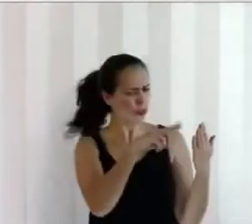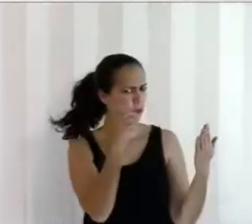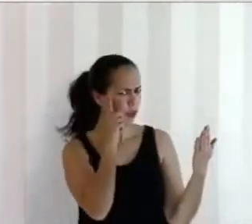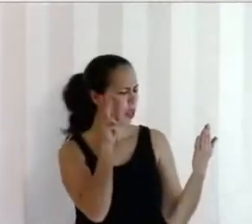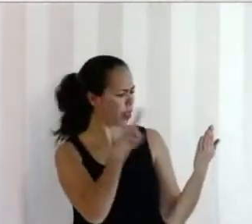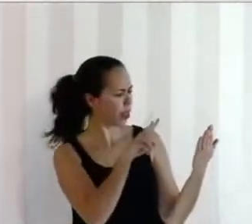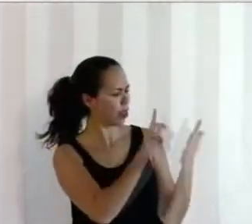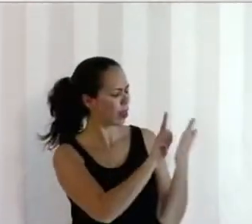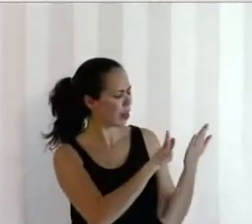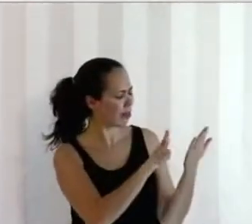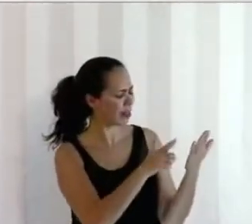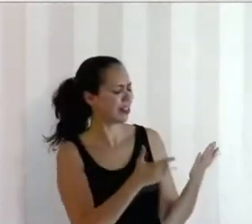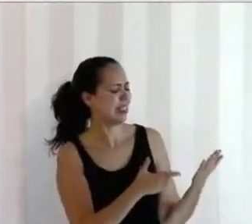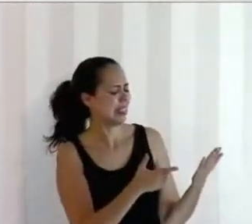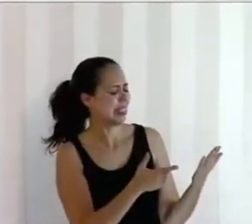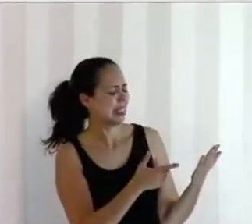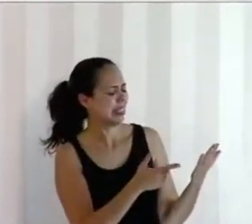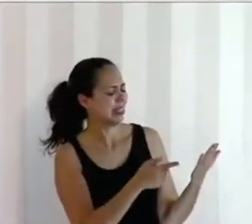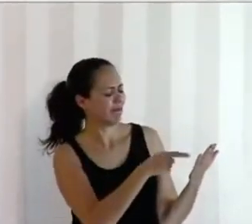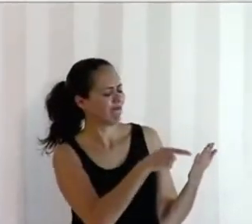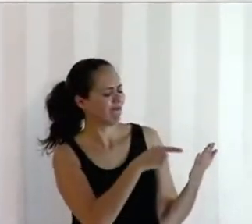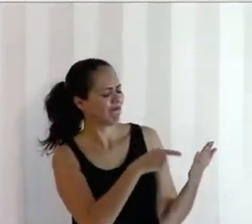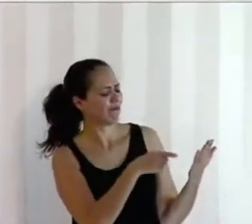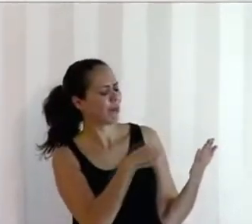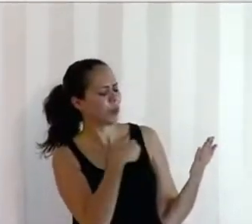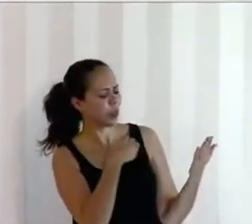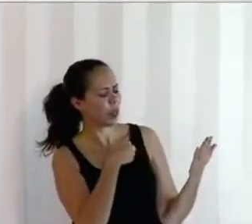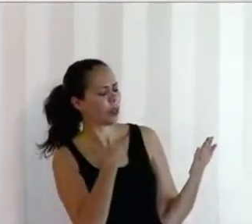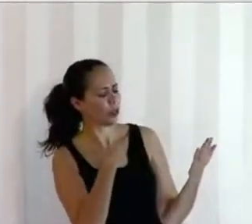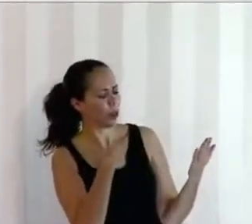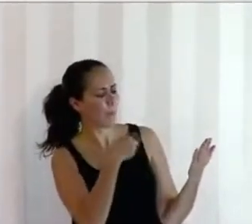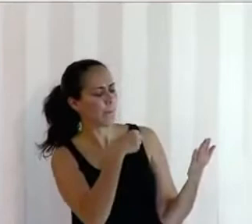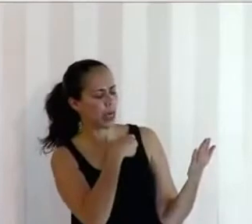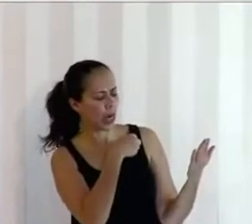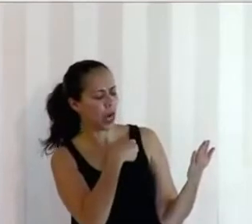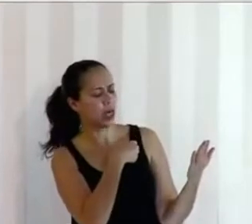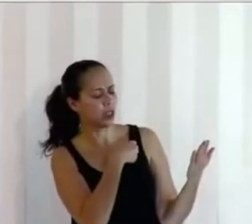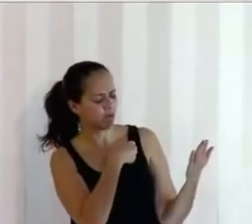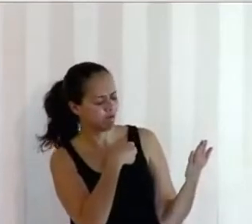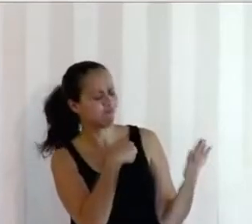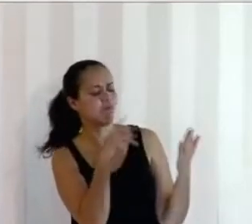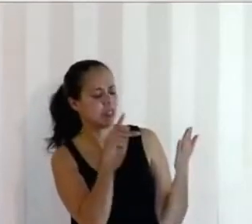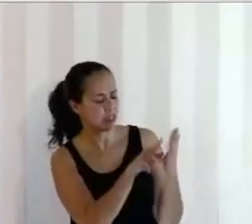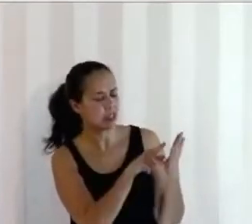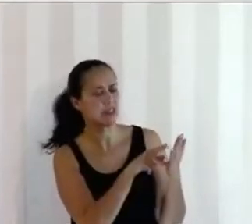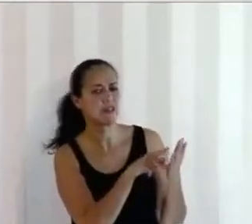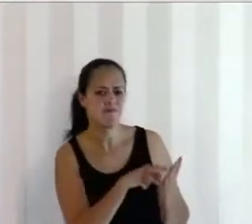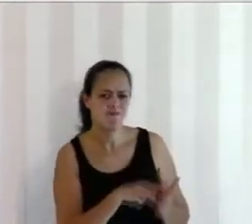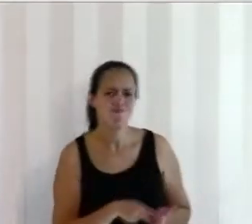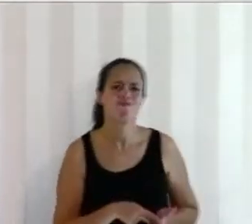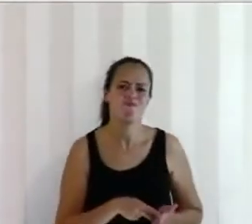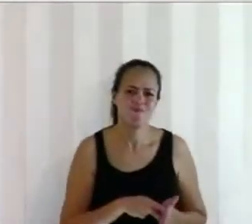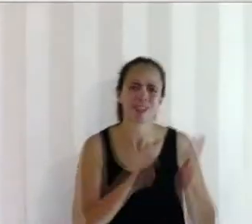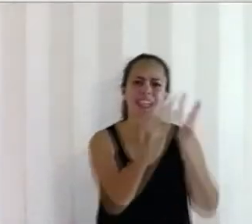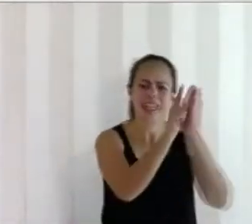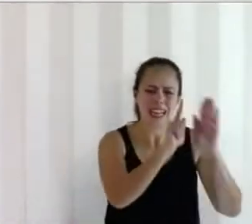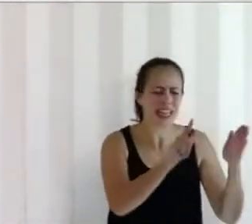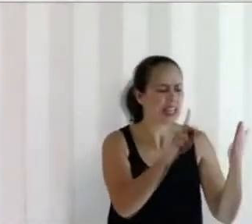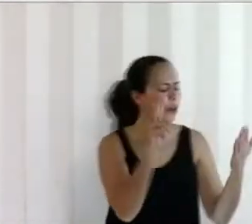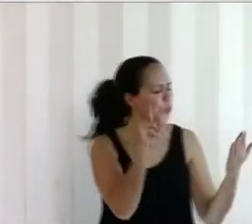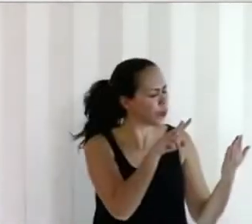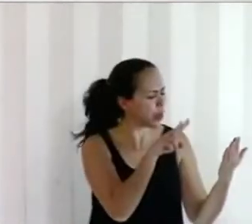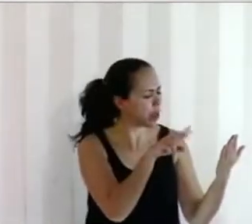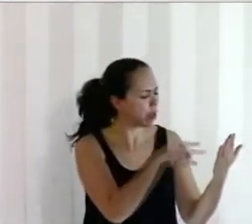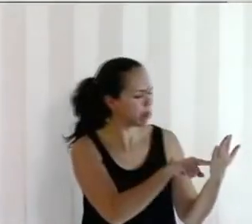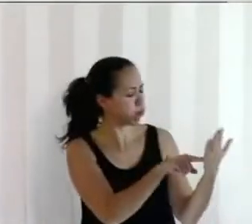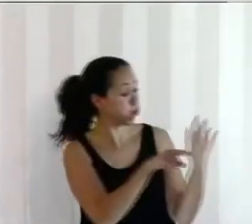lei existe para nos mostrar que nós somos indignos, que nós somos necessitados. Por isso, a lei nos